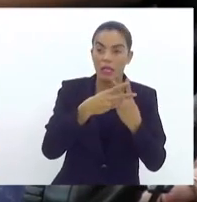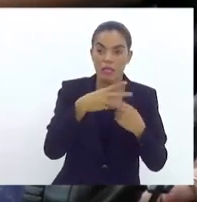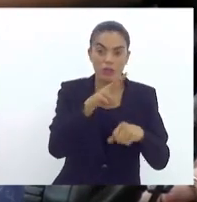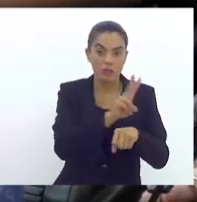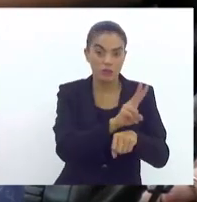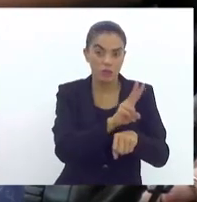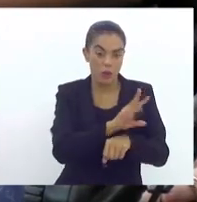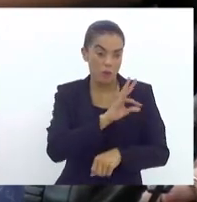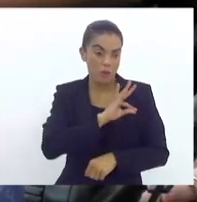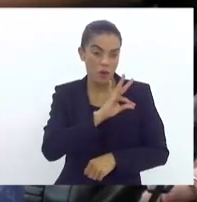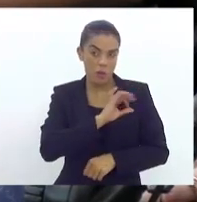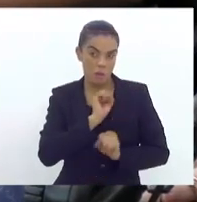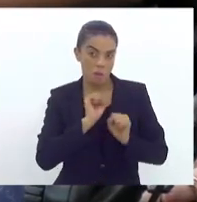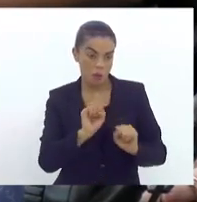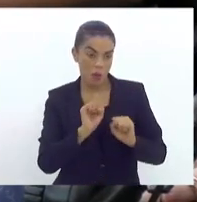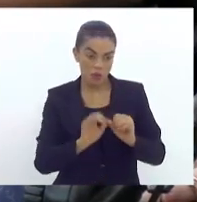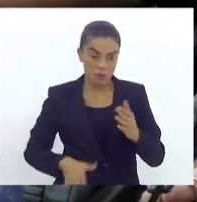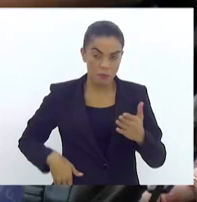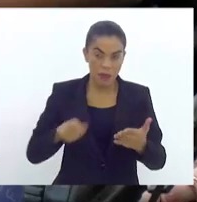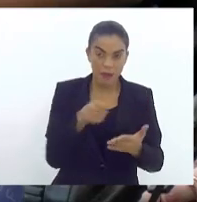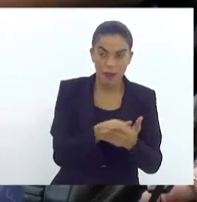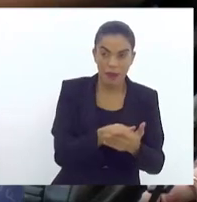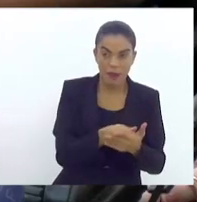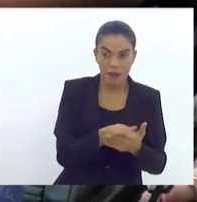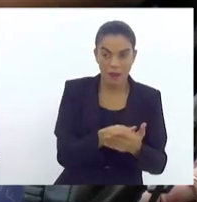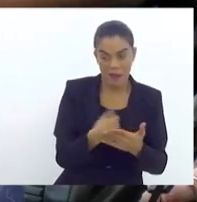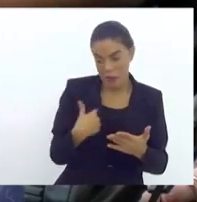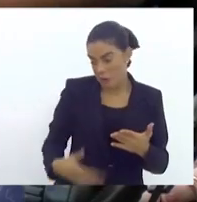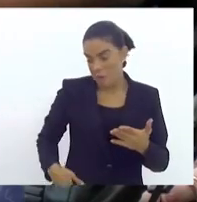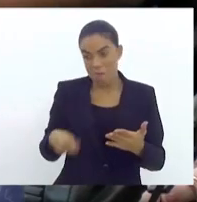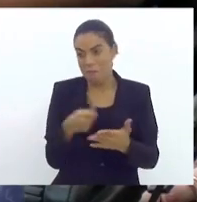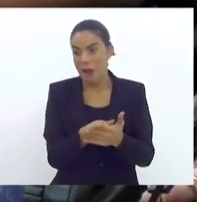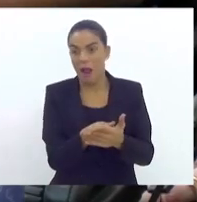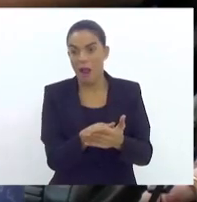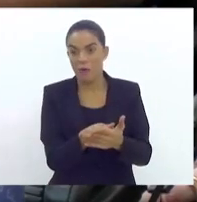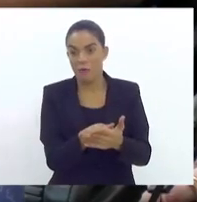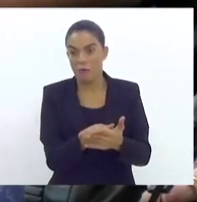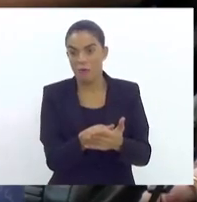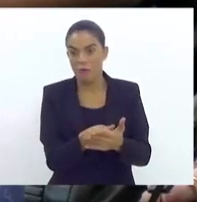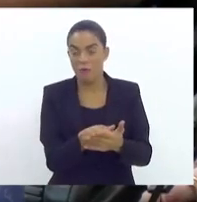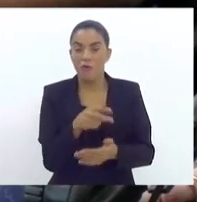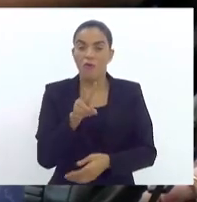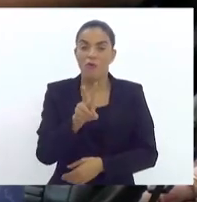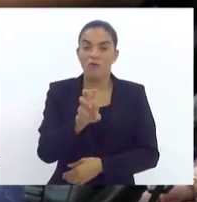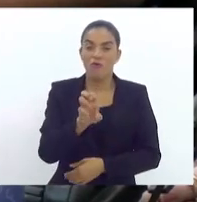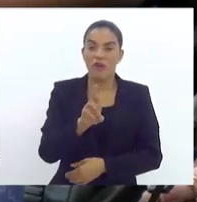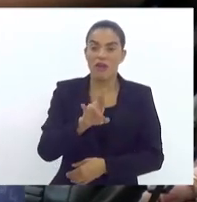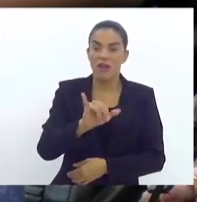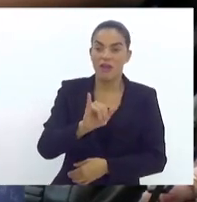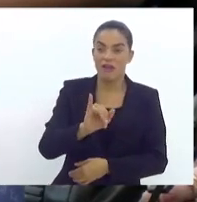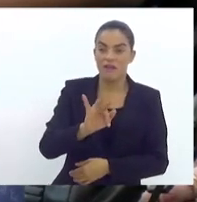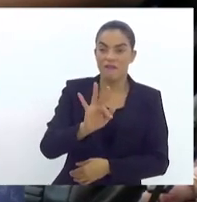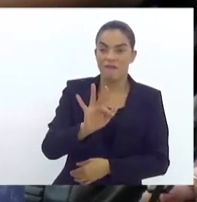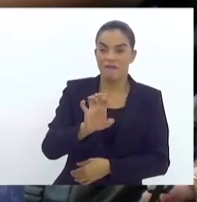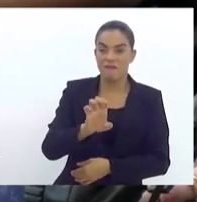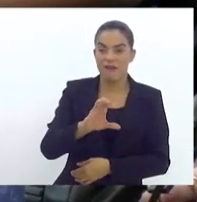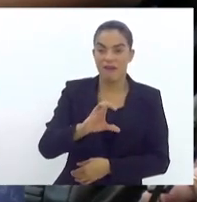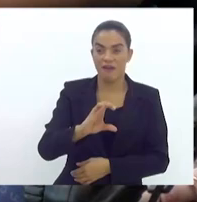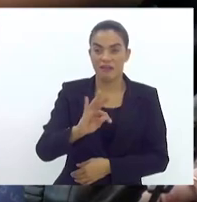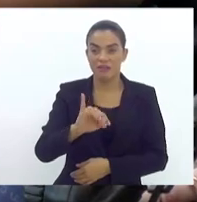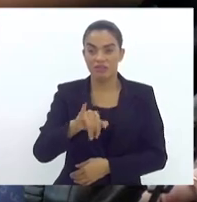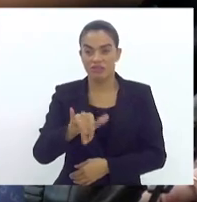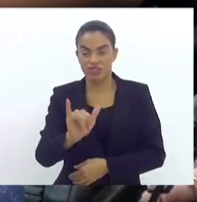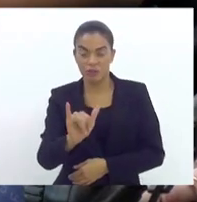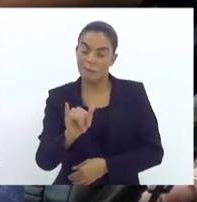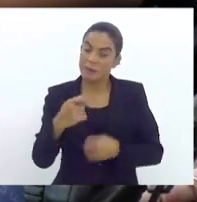policial policial ele pode apagar eu posso pagar eu também pago o veriffect mas deveria ser institucional e não pessoal isso